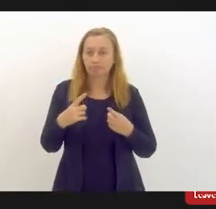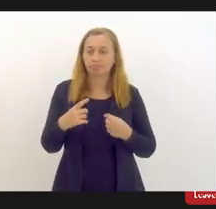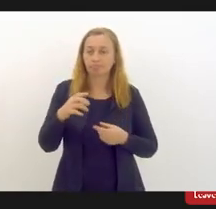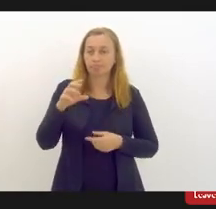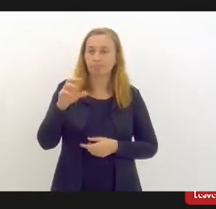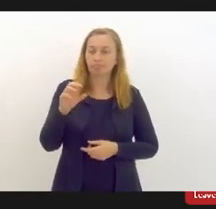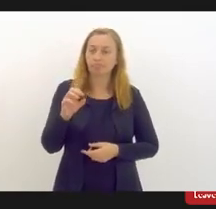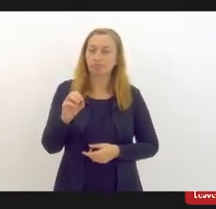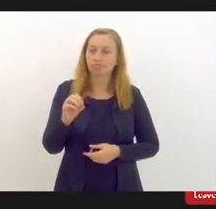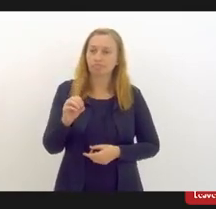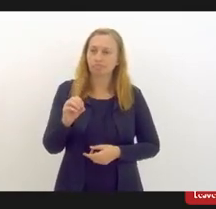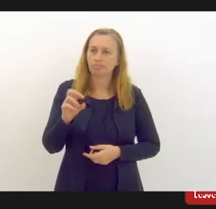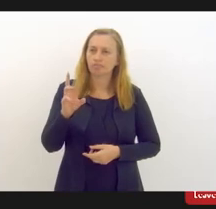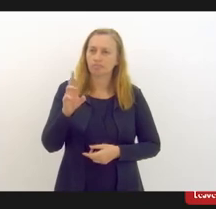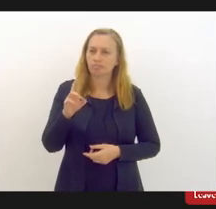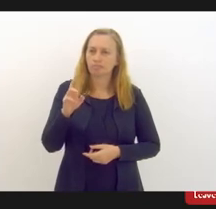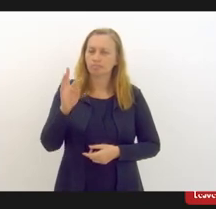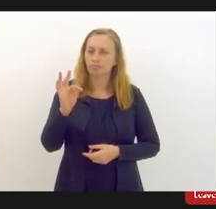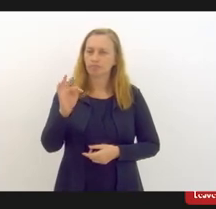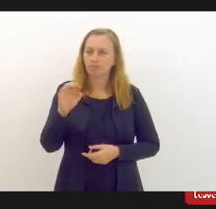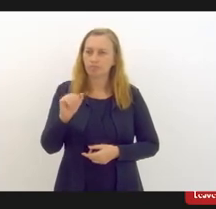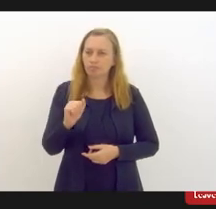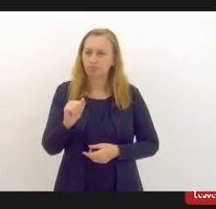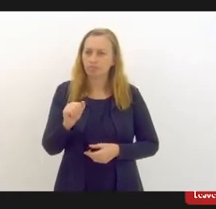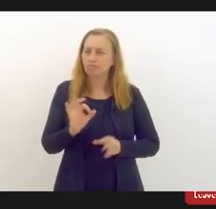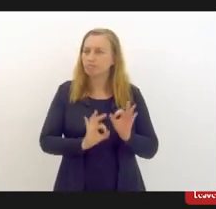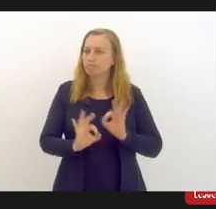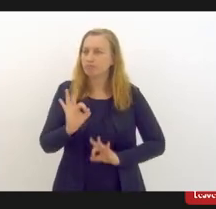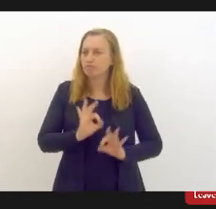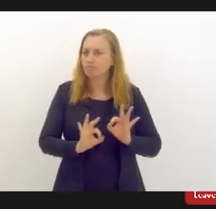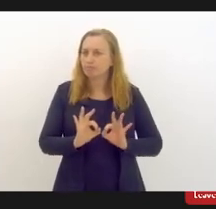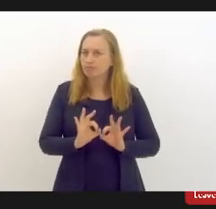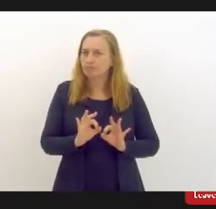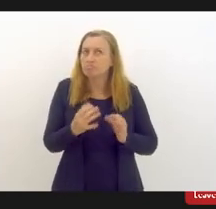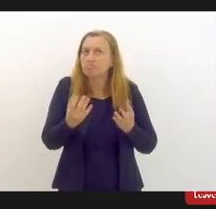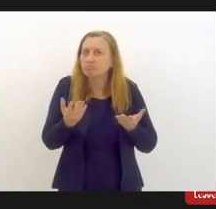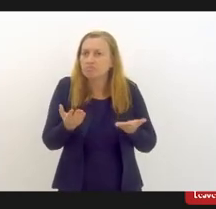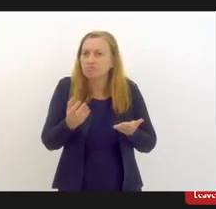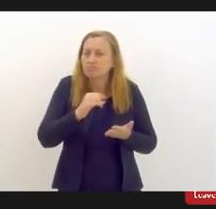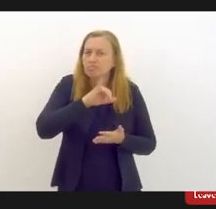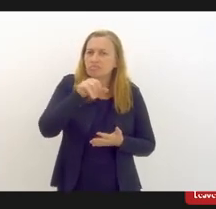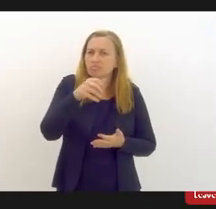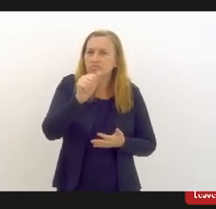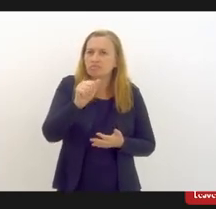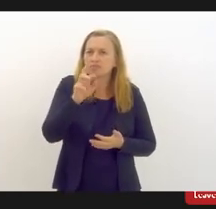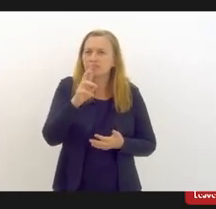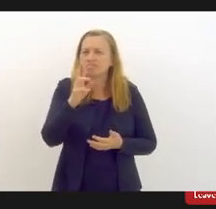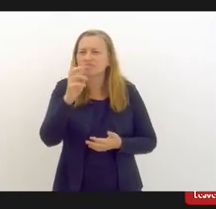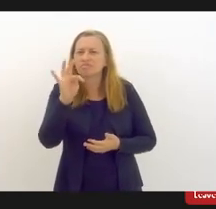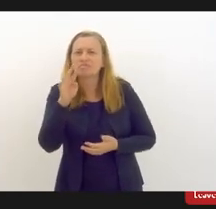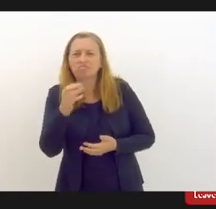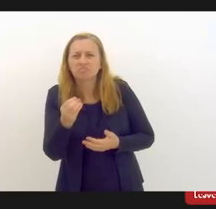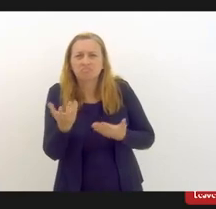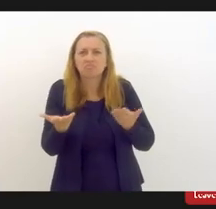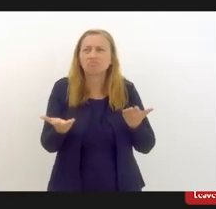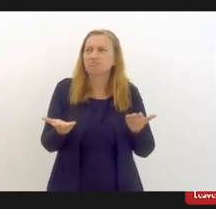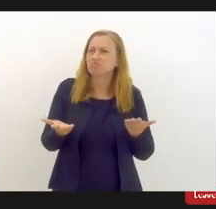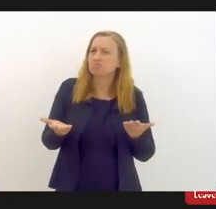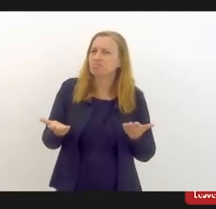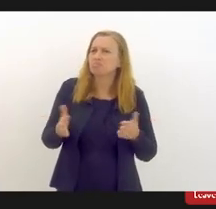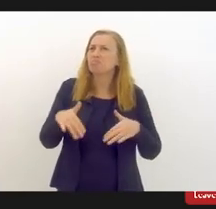hortas. As hortas estão sendo feitas por jardineiros. Qual é a interface com os alunos